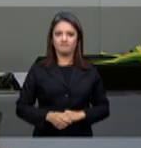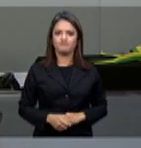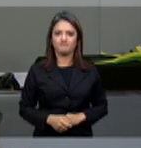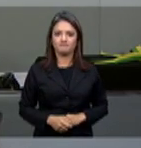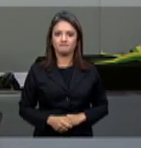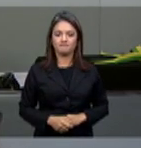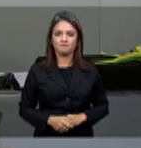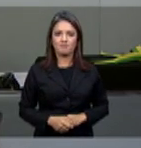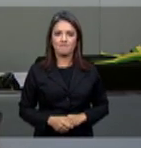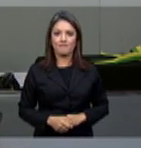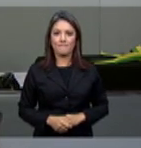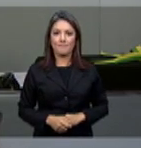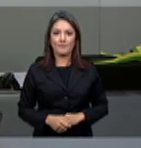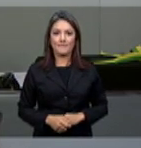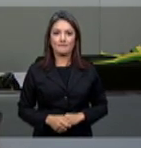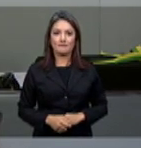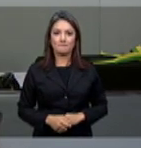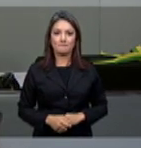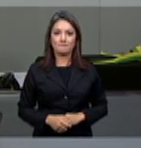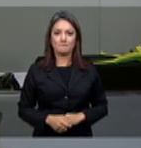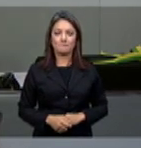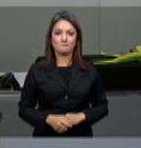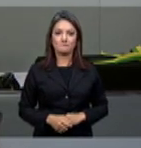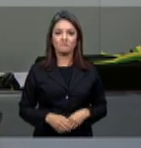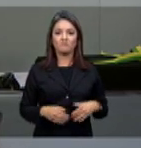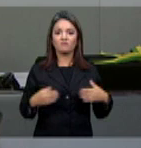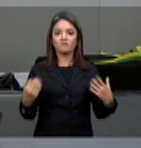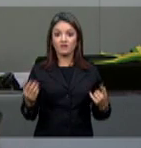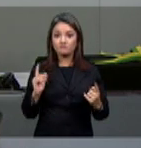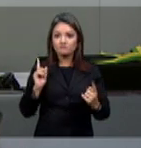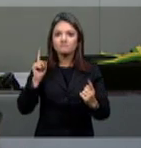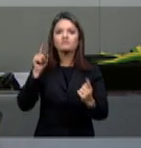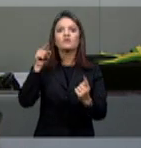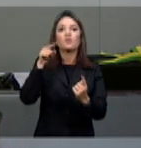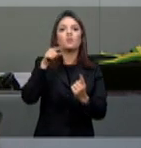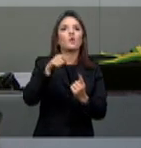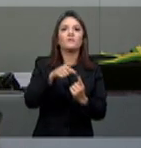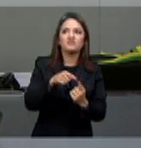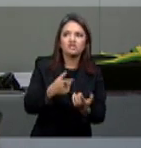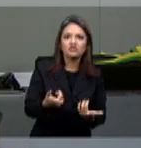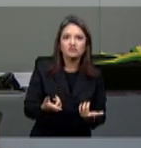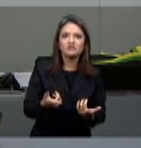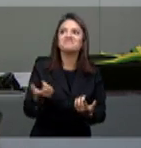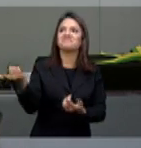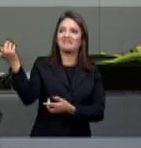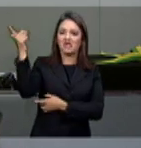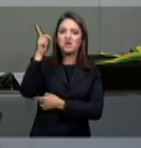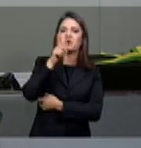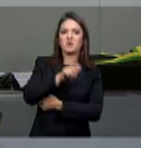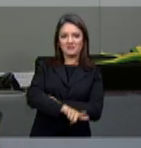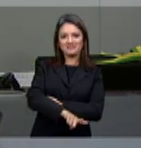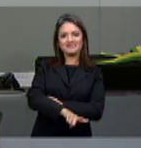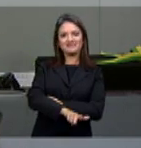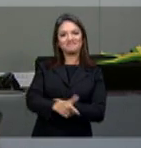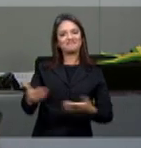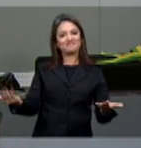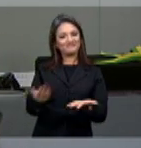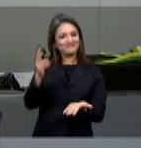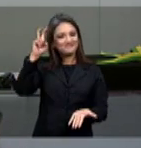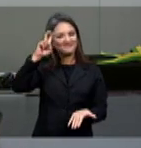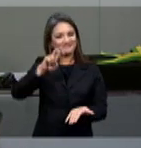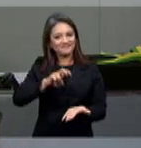com este objetivo foi plenamente atingido nesta manhã